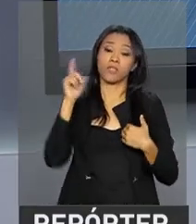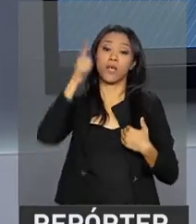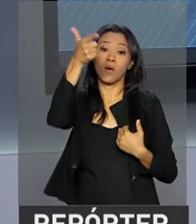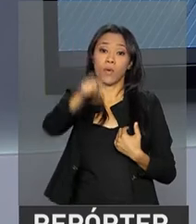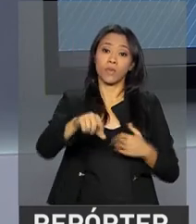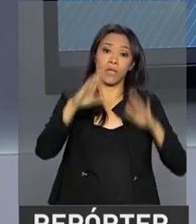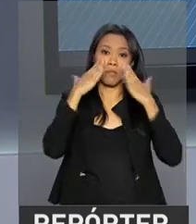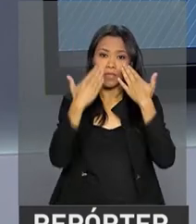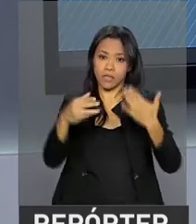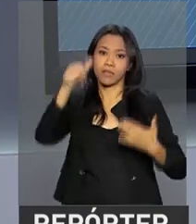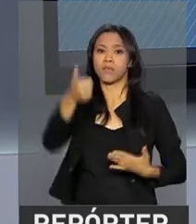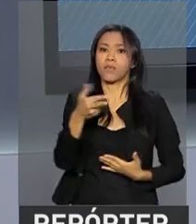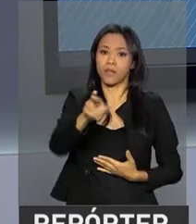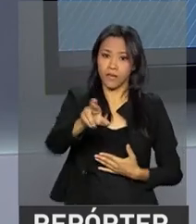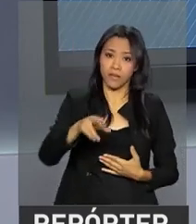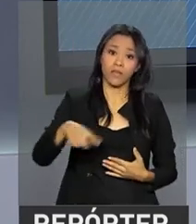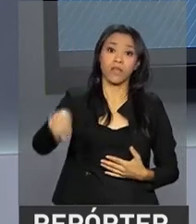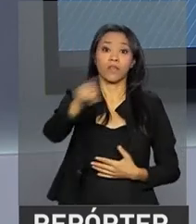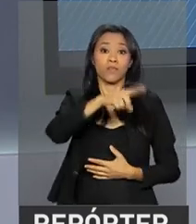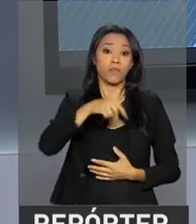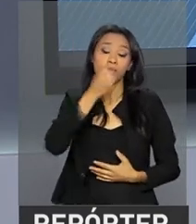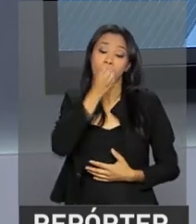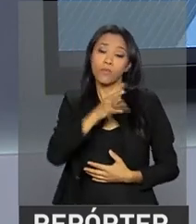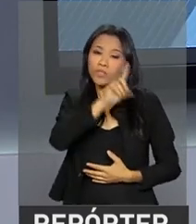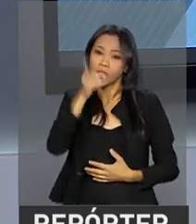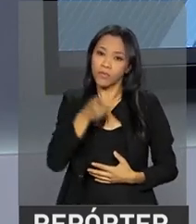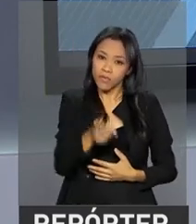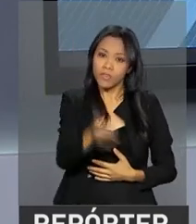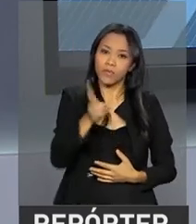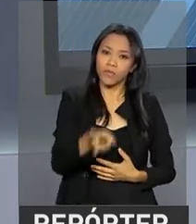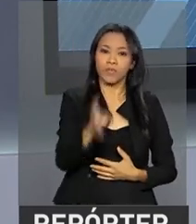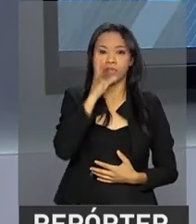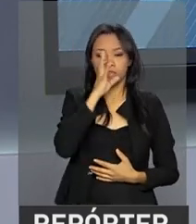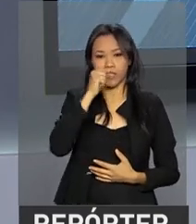na próxima edição do Repórter NBR. Um bom dia para você